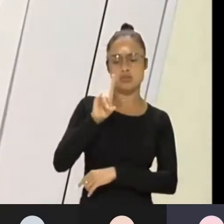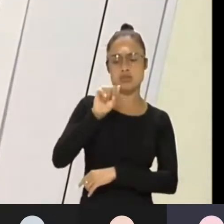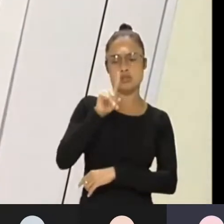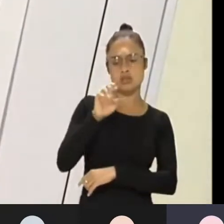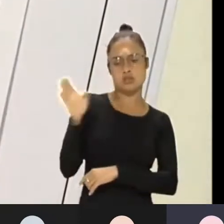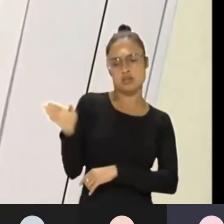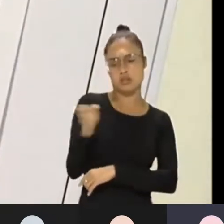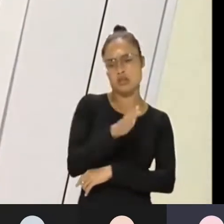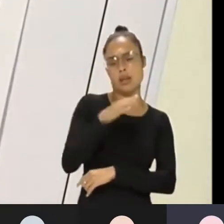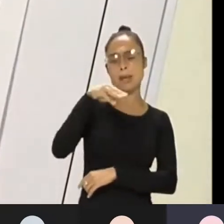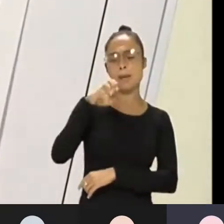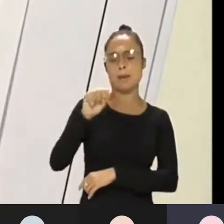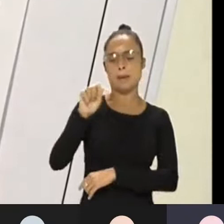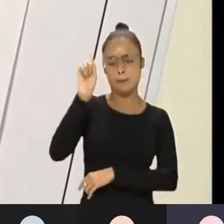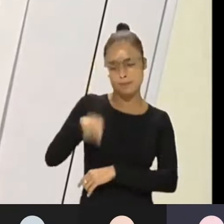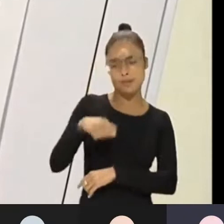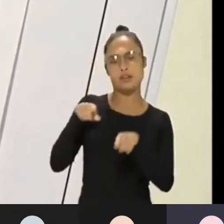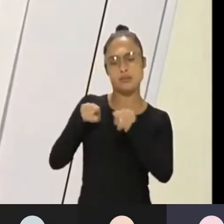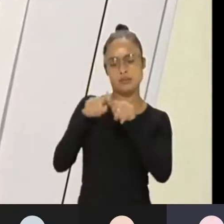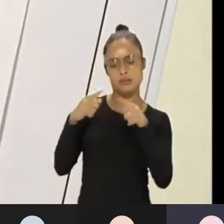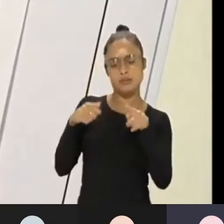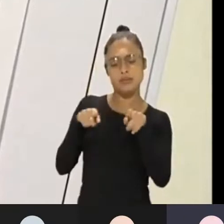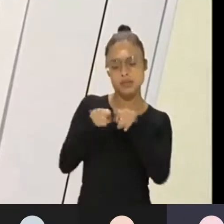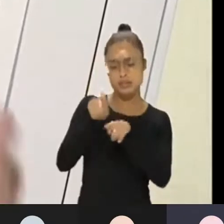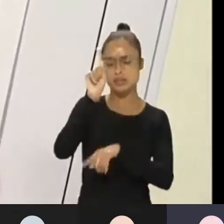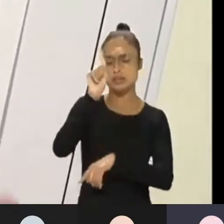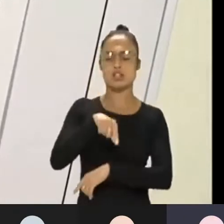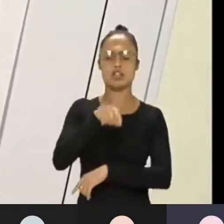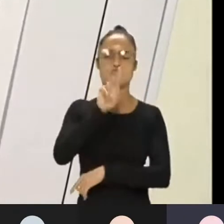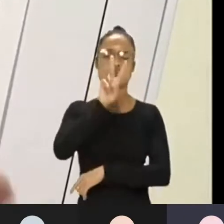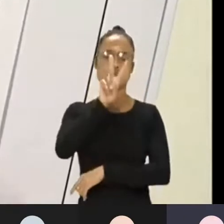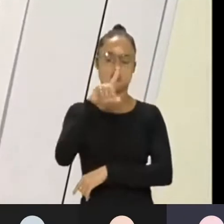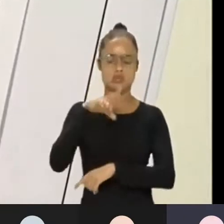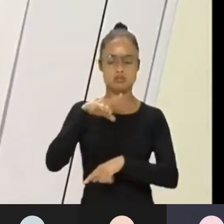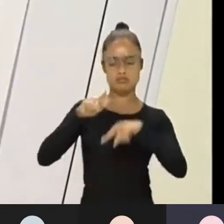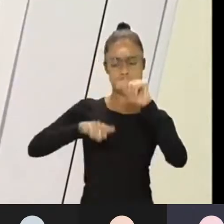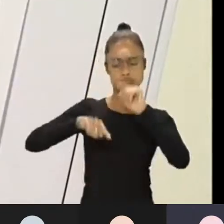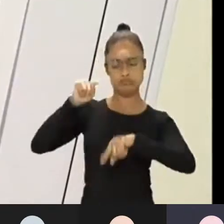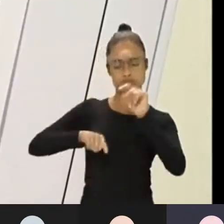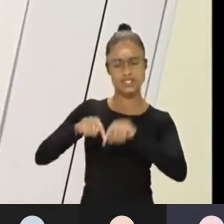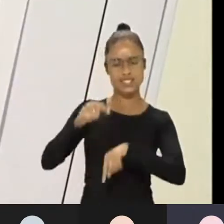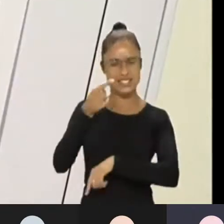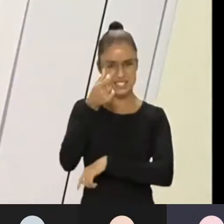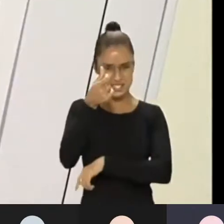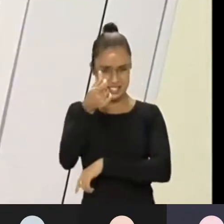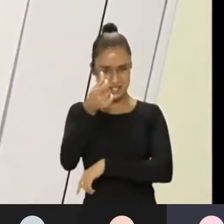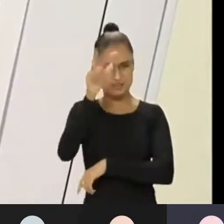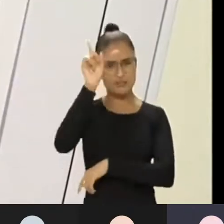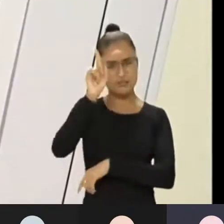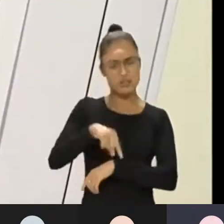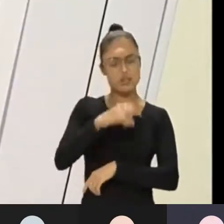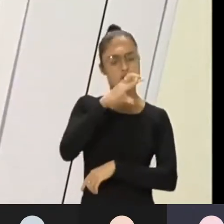e 6. Então, eu posso adequar, porque o objetivo do croquis